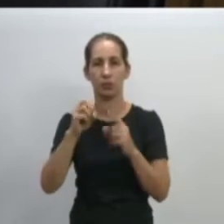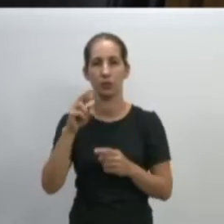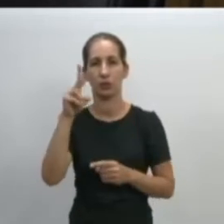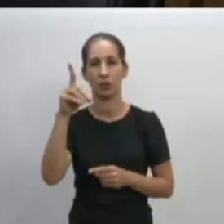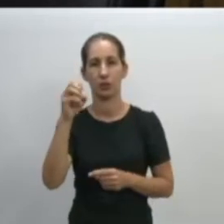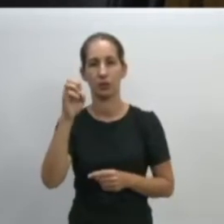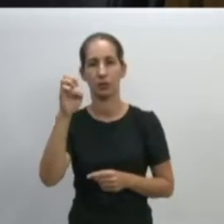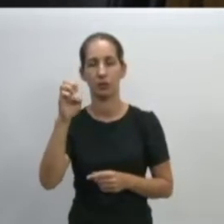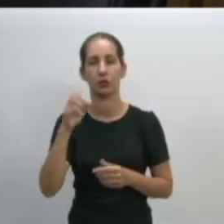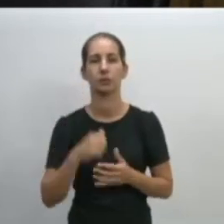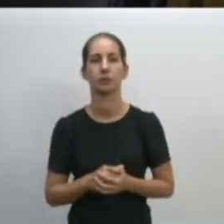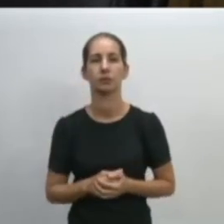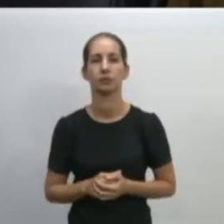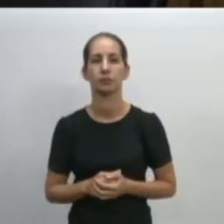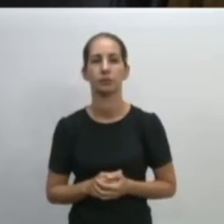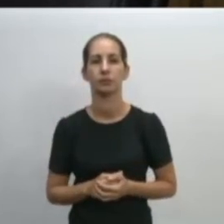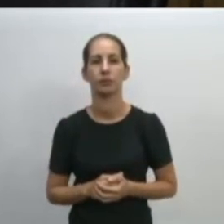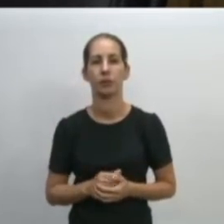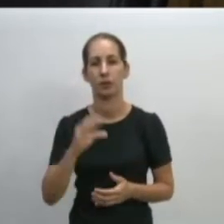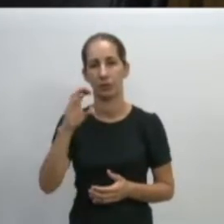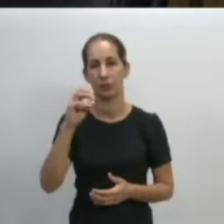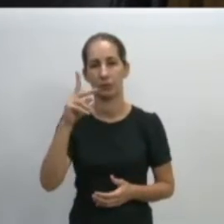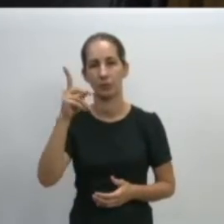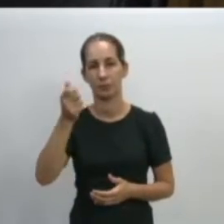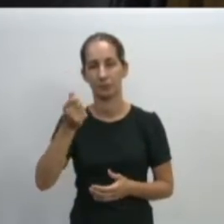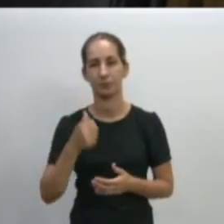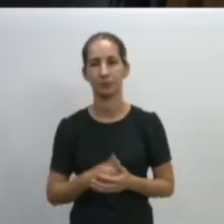Nordeste. Vereadora Camila,